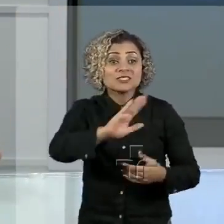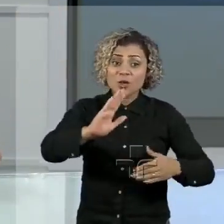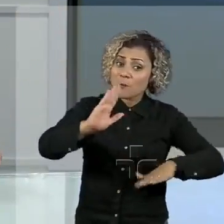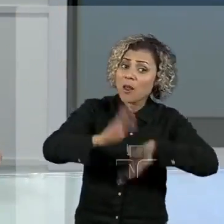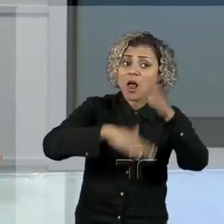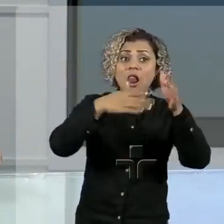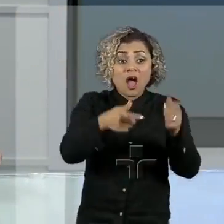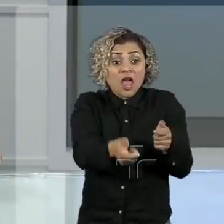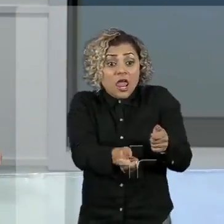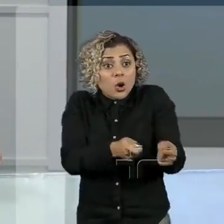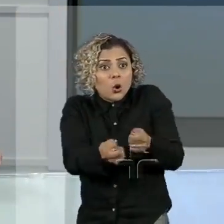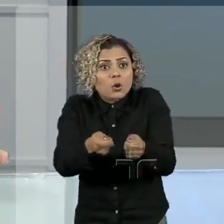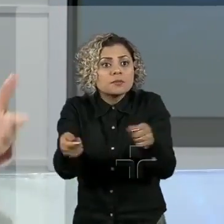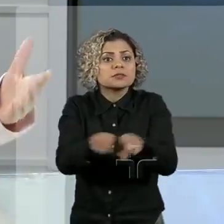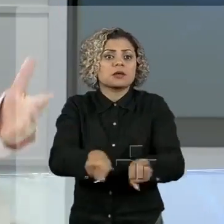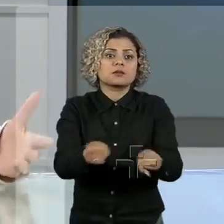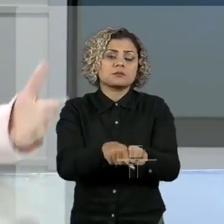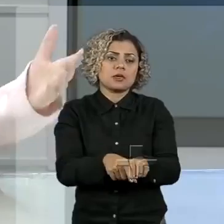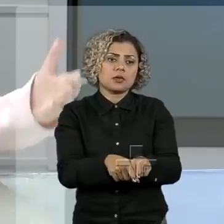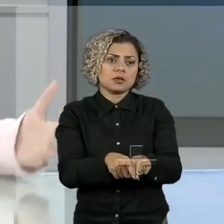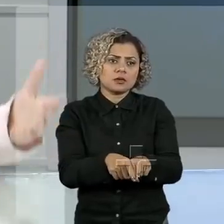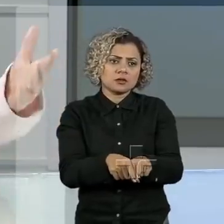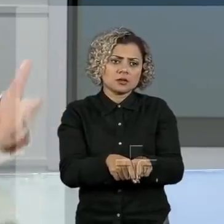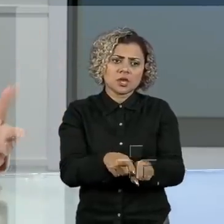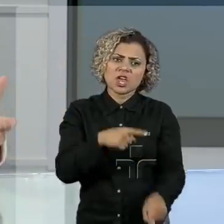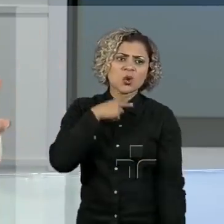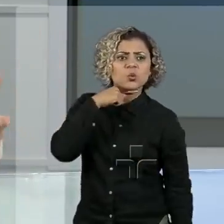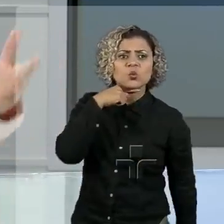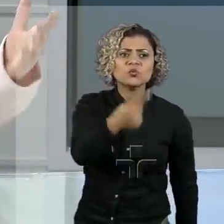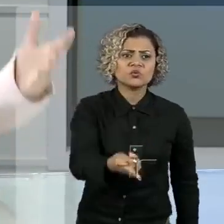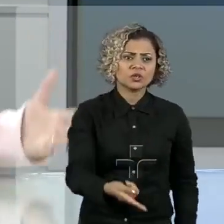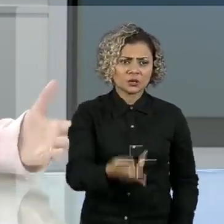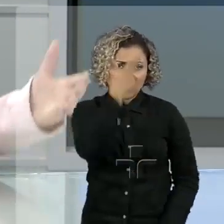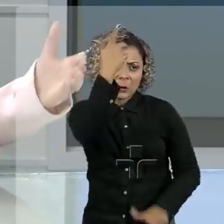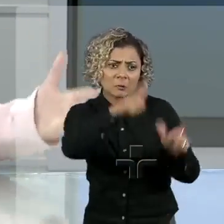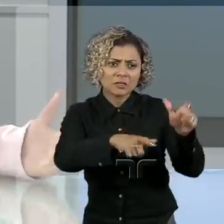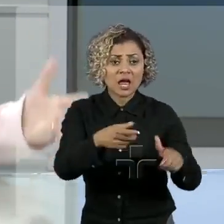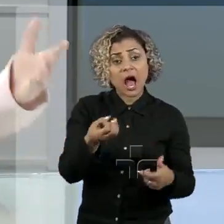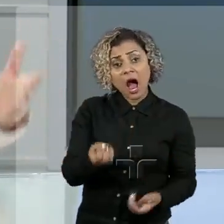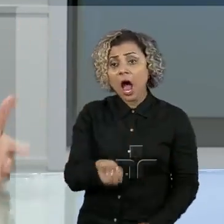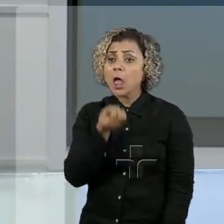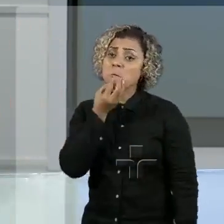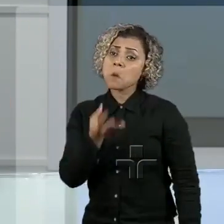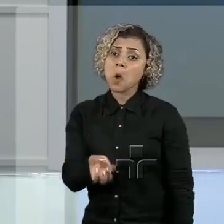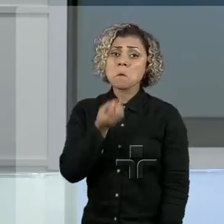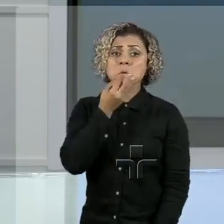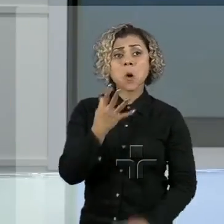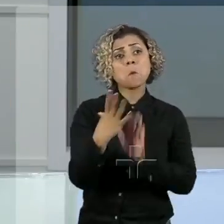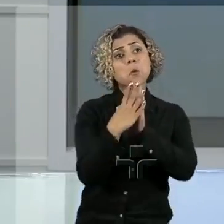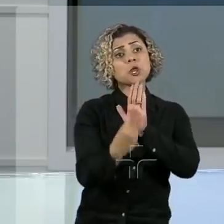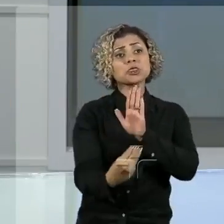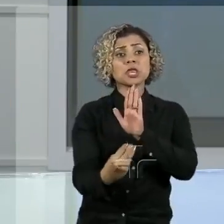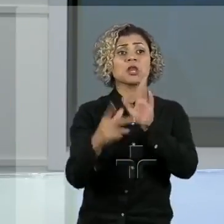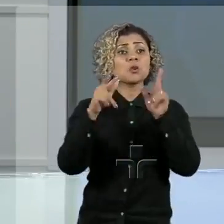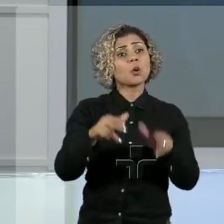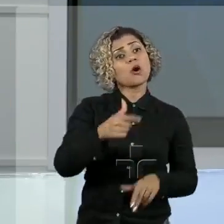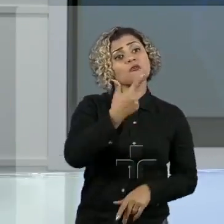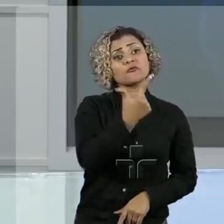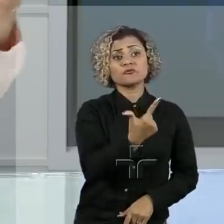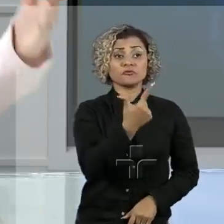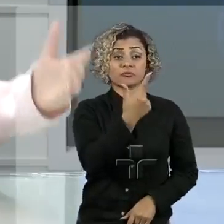enxugar a máquina pública. Eu duvido que haja alguém que diga que seria bom nós voltarmos para o modelo de 29